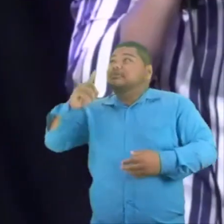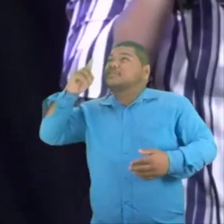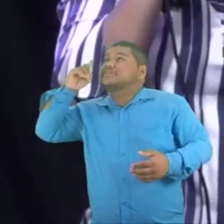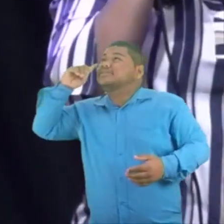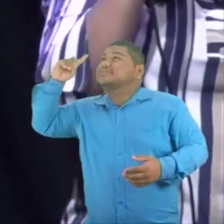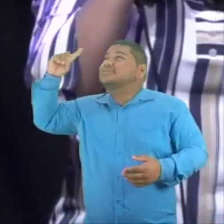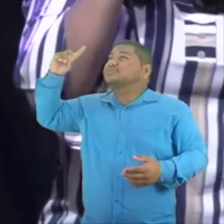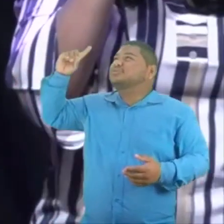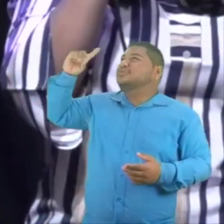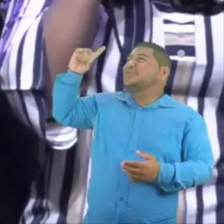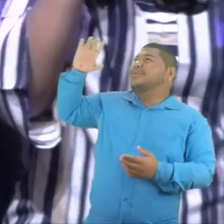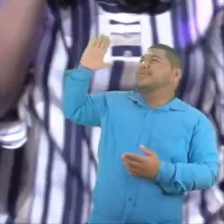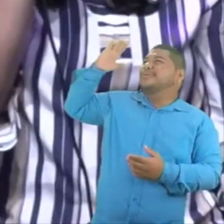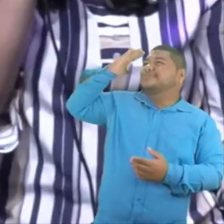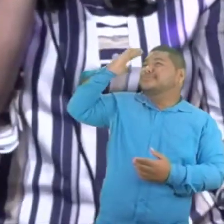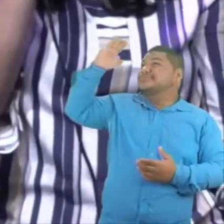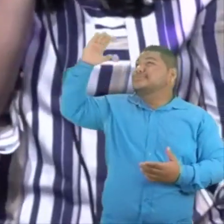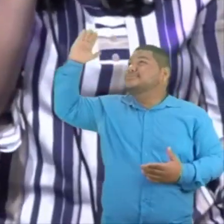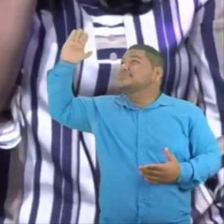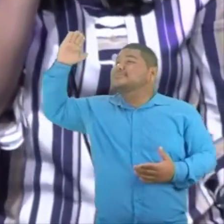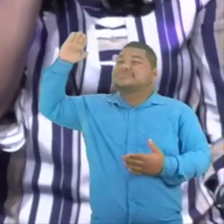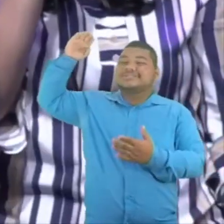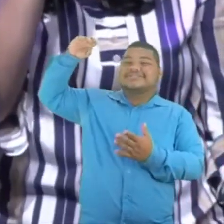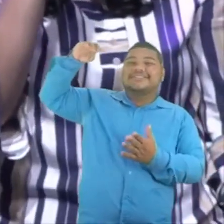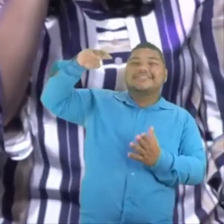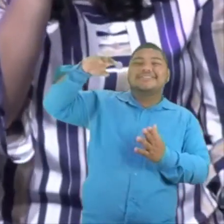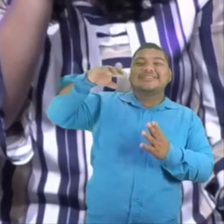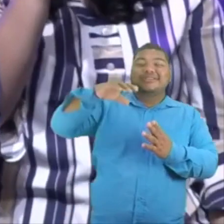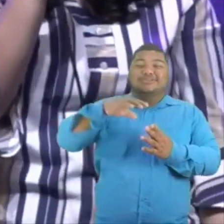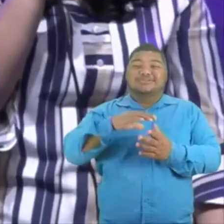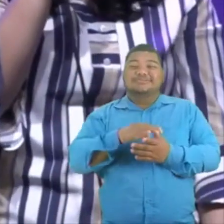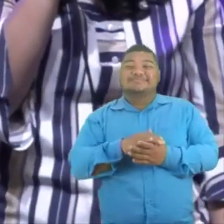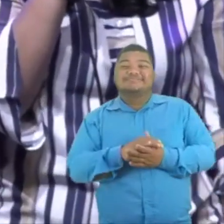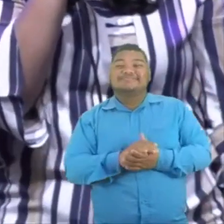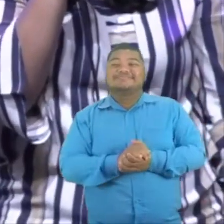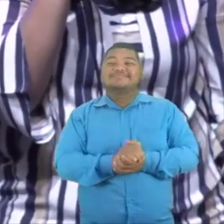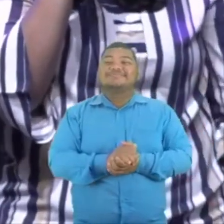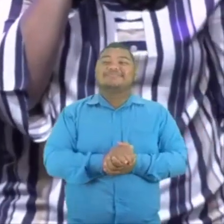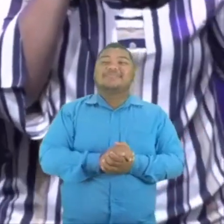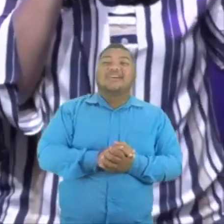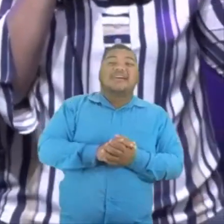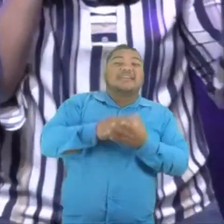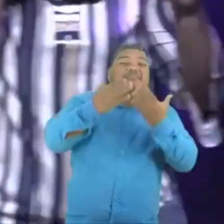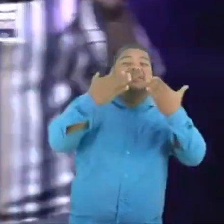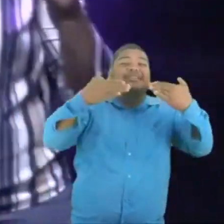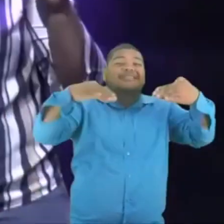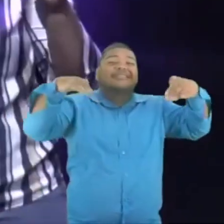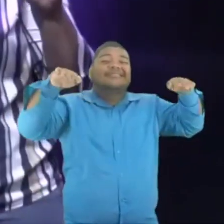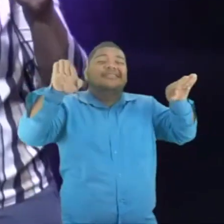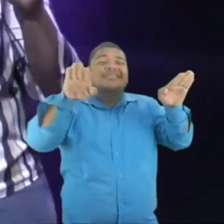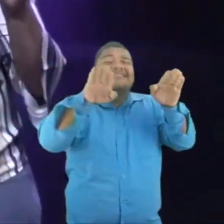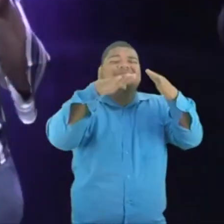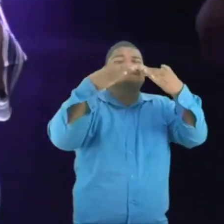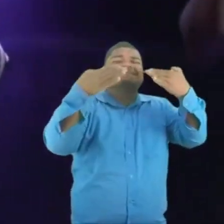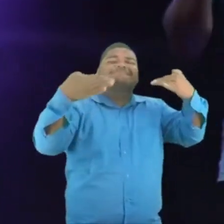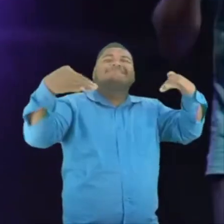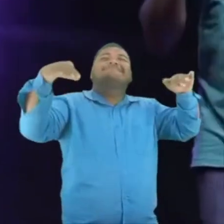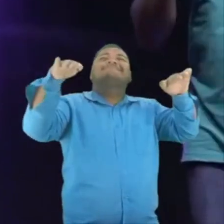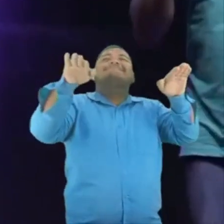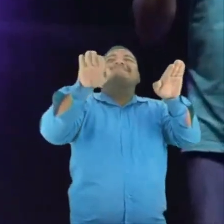e ali te encontro no mistério, em meio